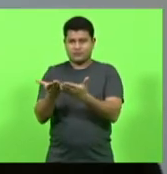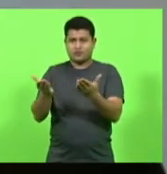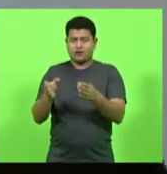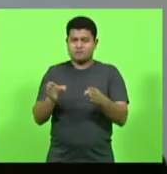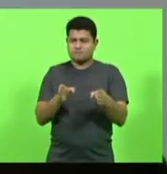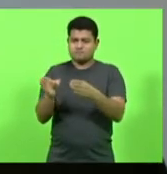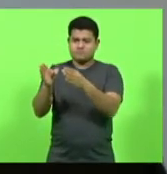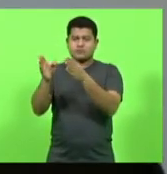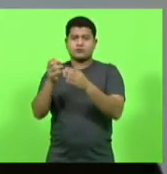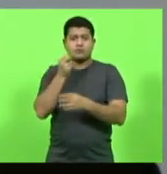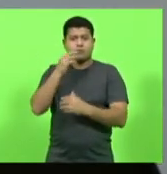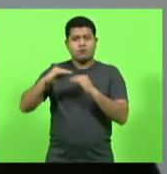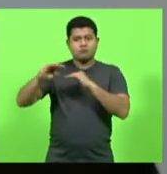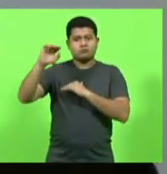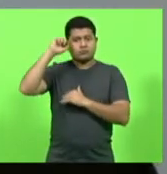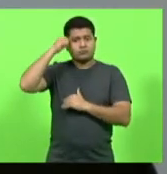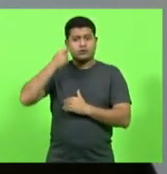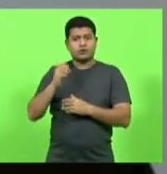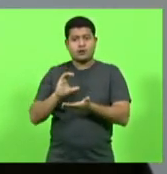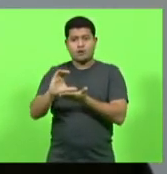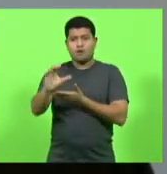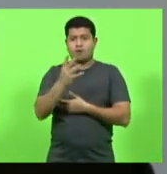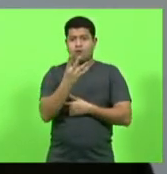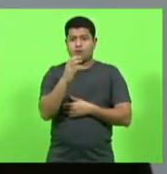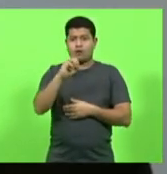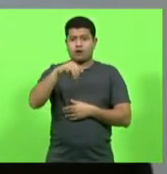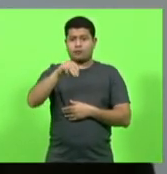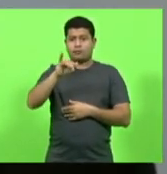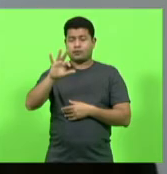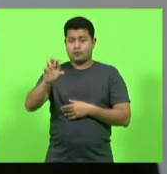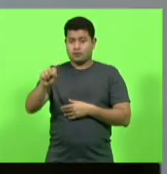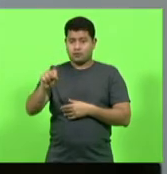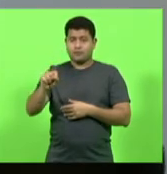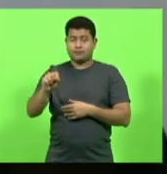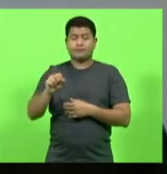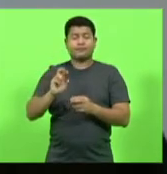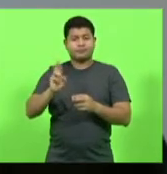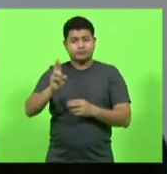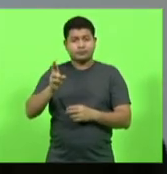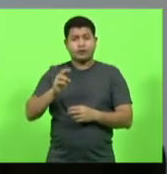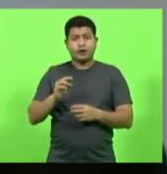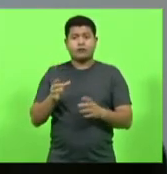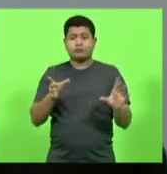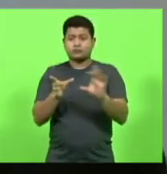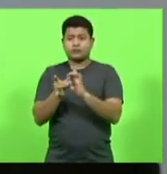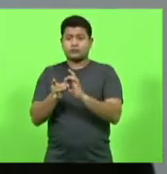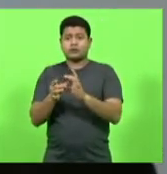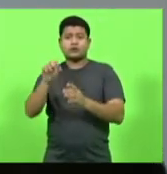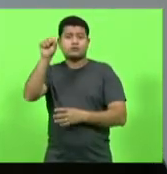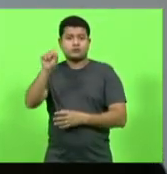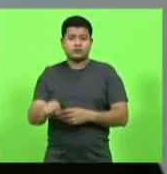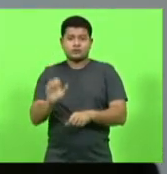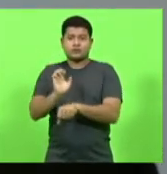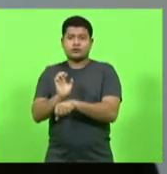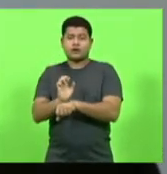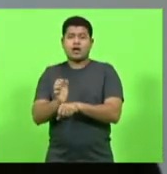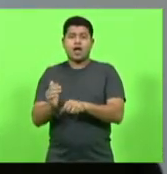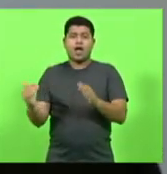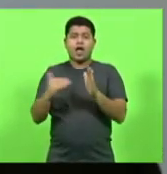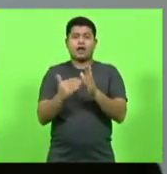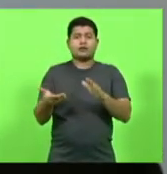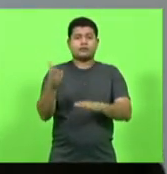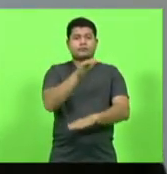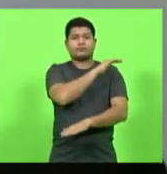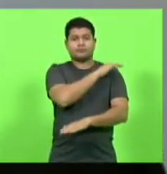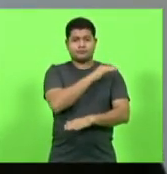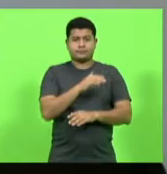apresentou essa aplicação de 40 milhões de reais que vai ligar o sul do estado com a Serra Catarinense e